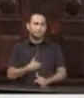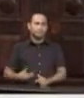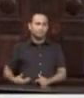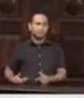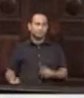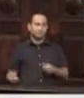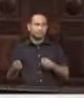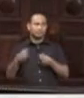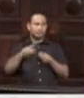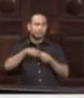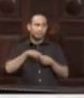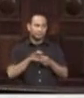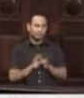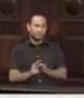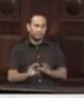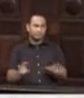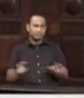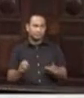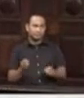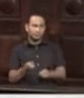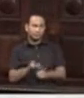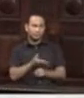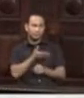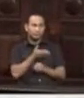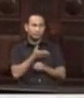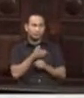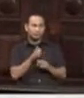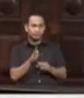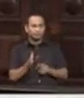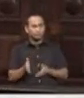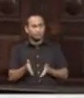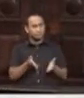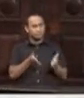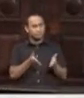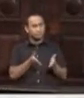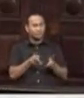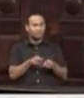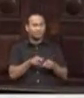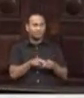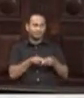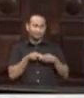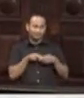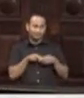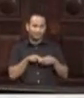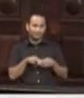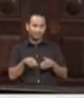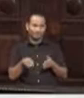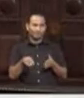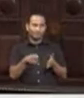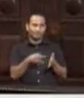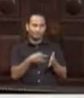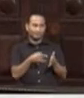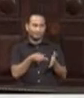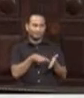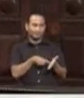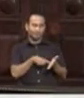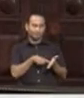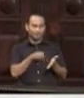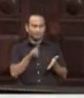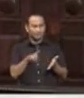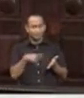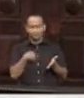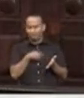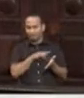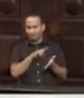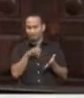a conceder novos incentivos por meio de decreto. Isso é absolutamente